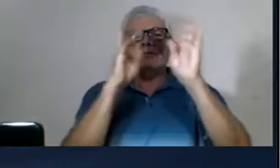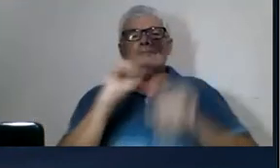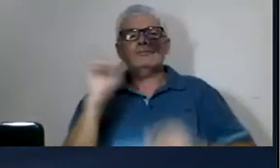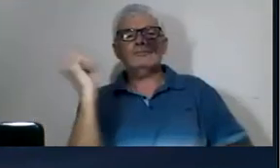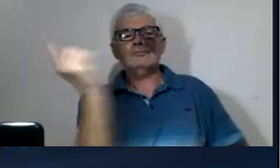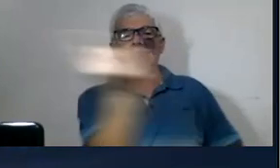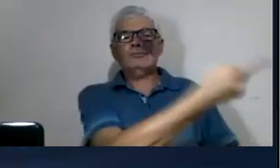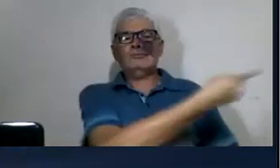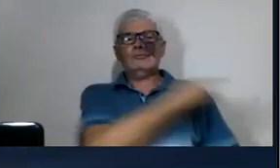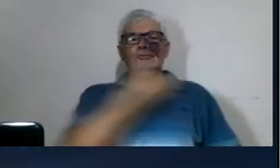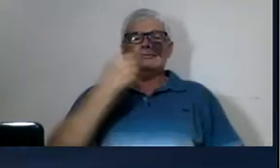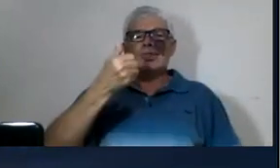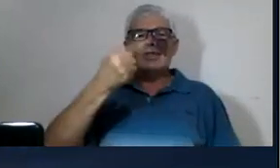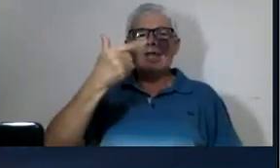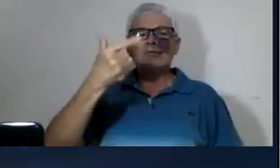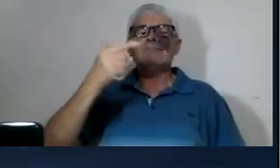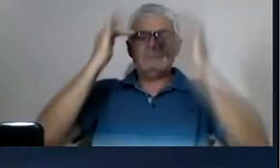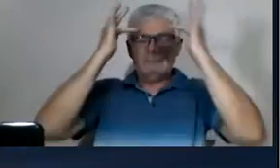Ela.